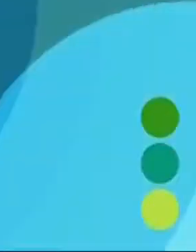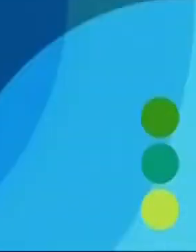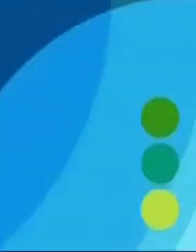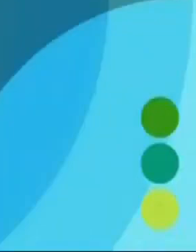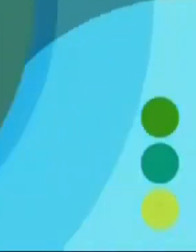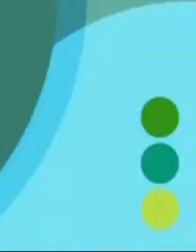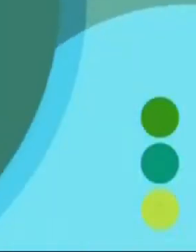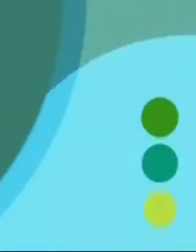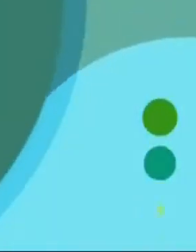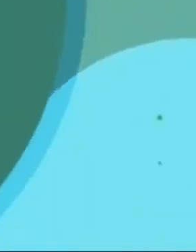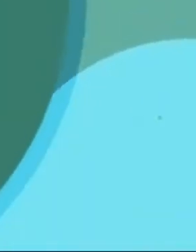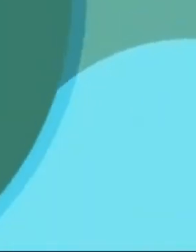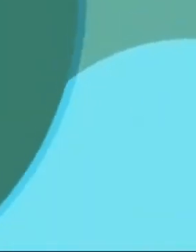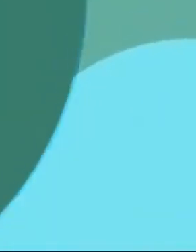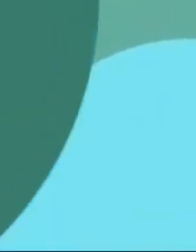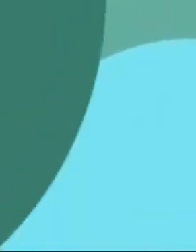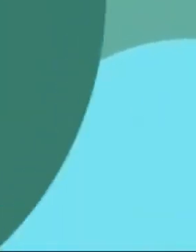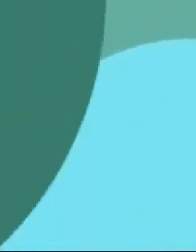E aí